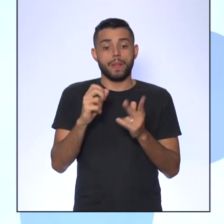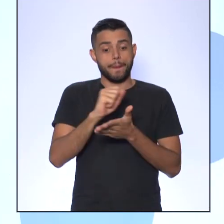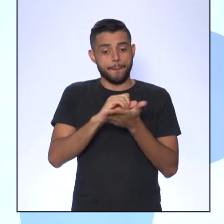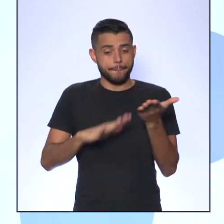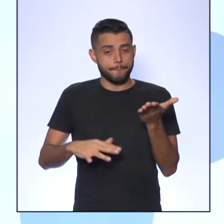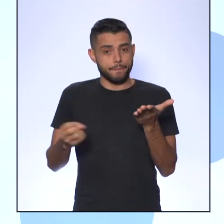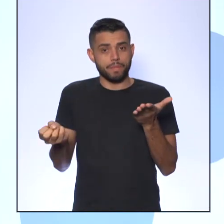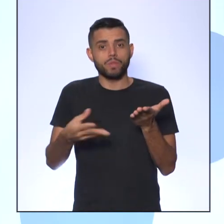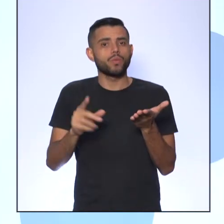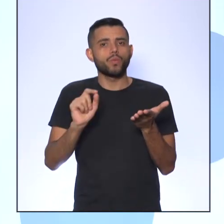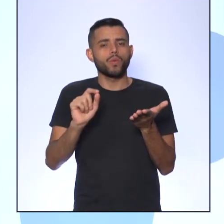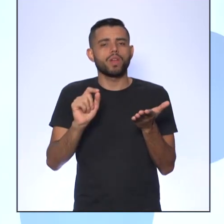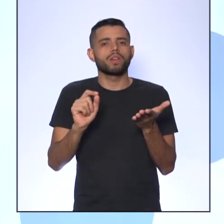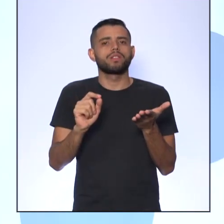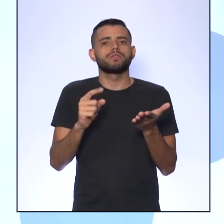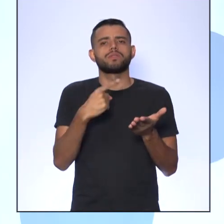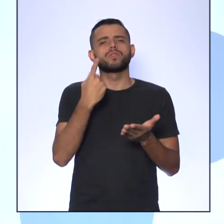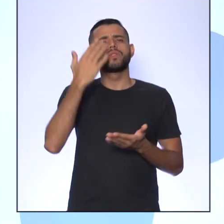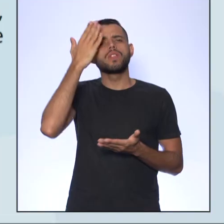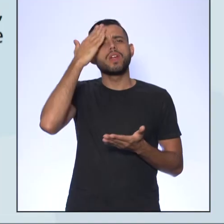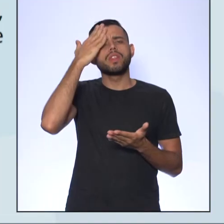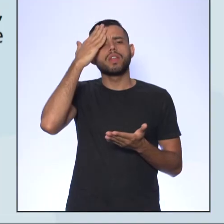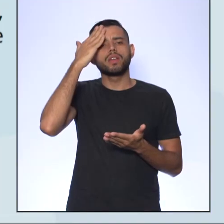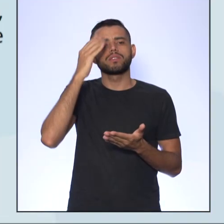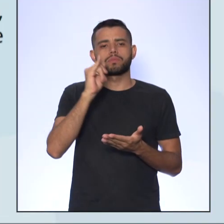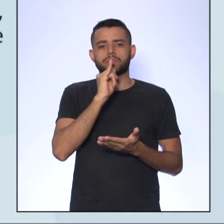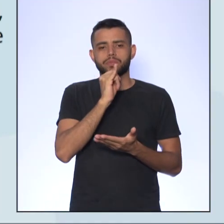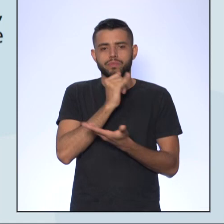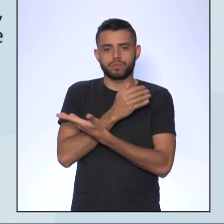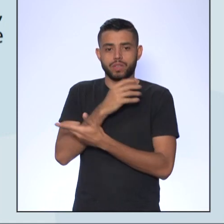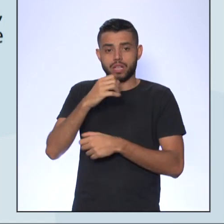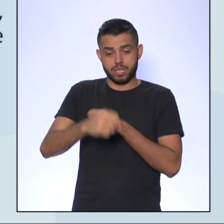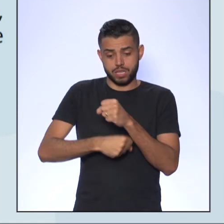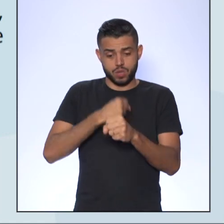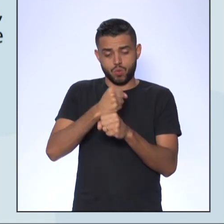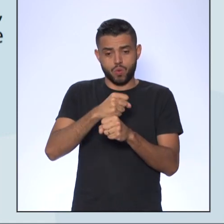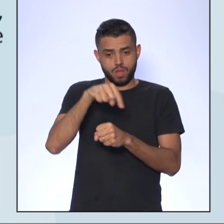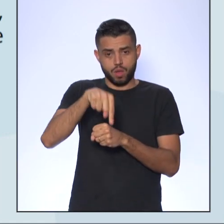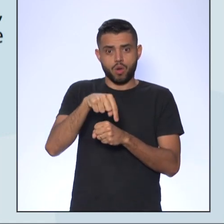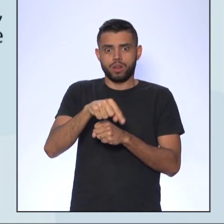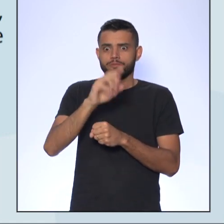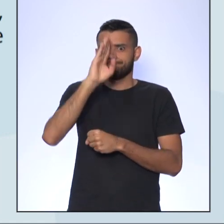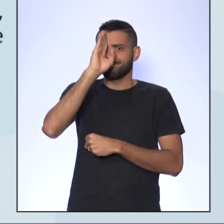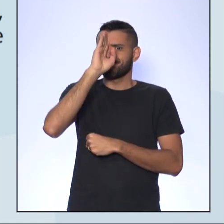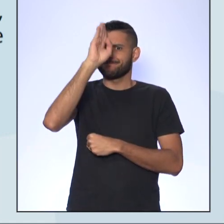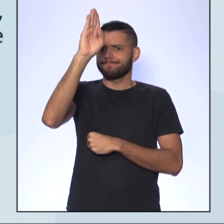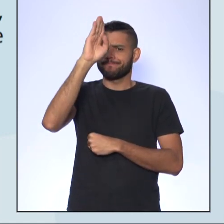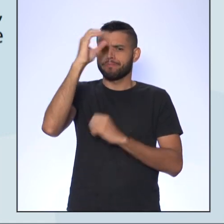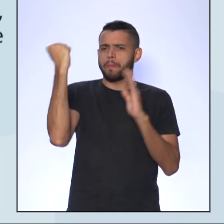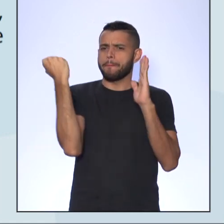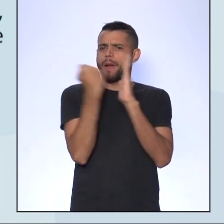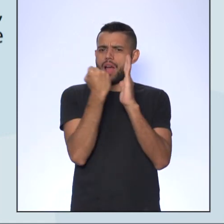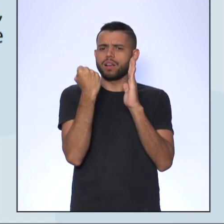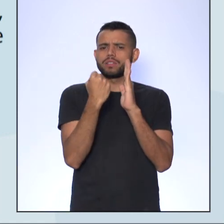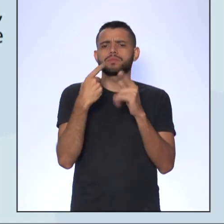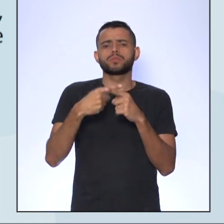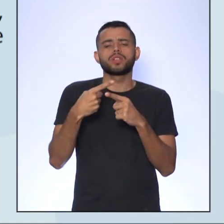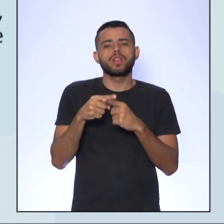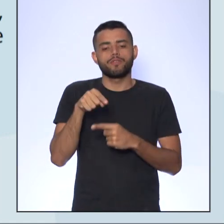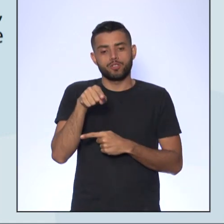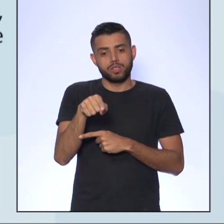nós vamos entender o seguinte. Tá assim, ó. Esse é um ano memorável, pois você e a sua